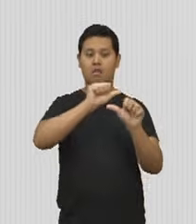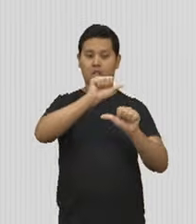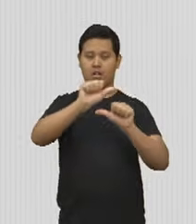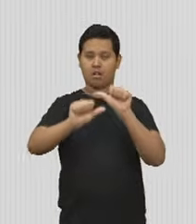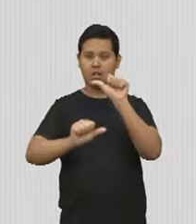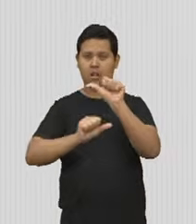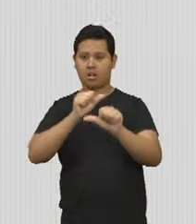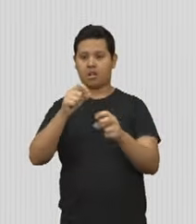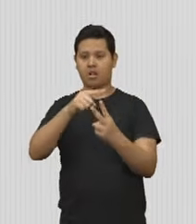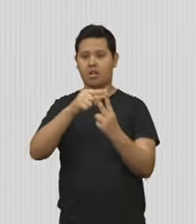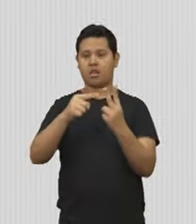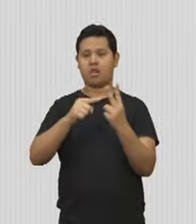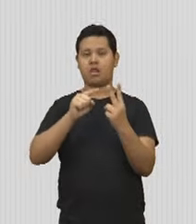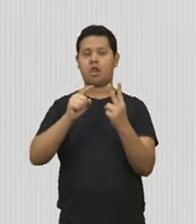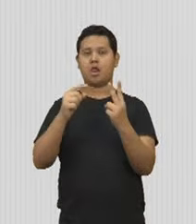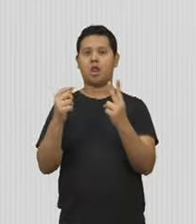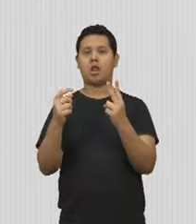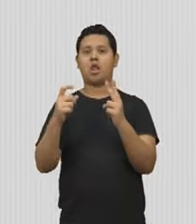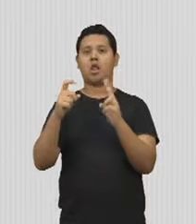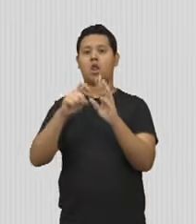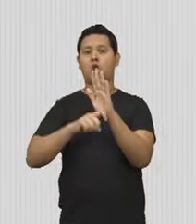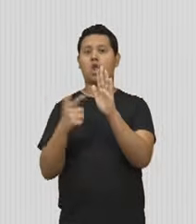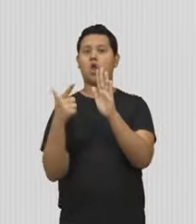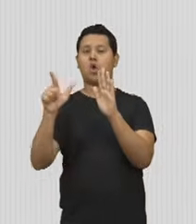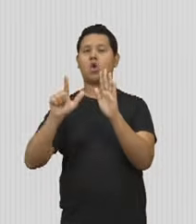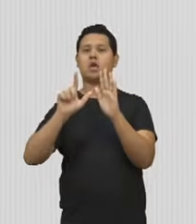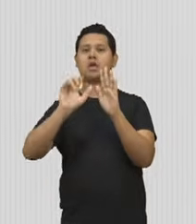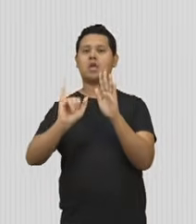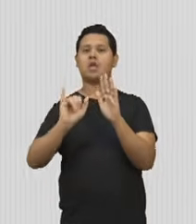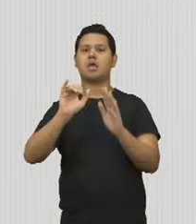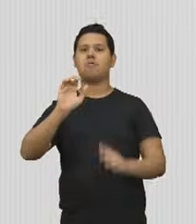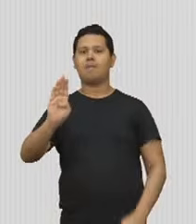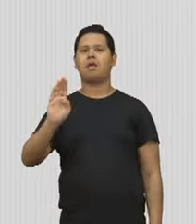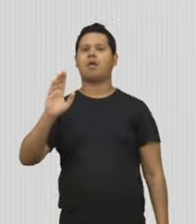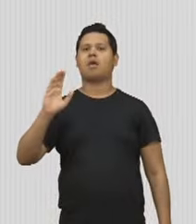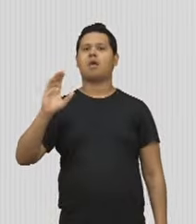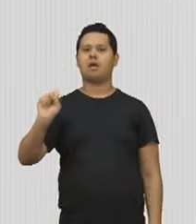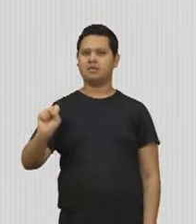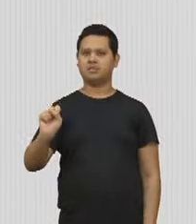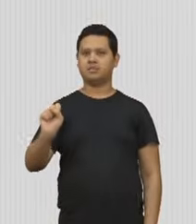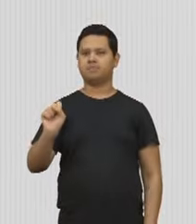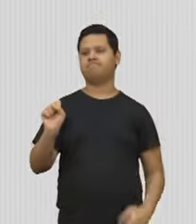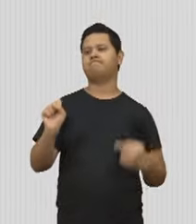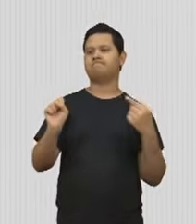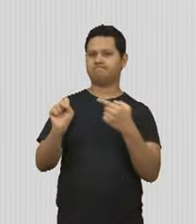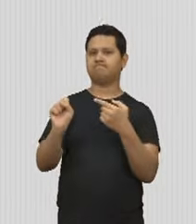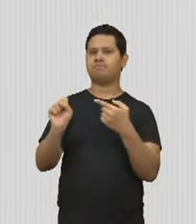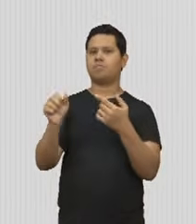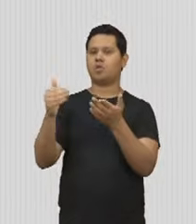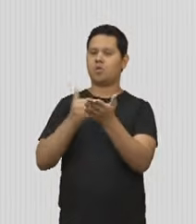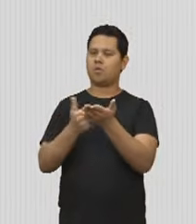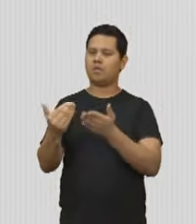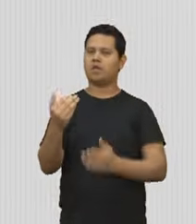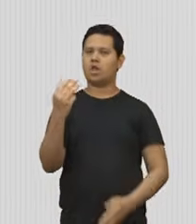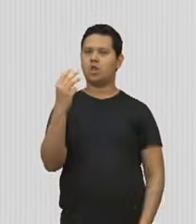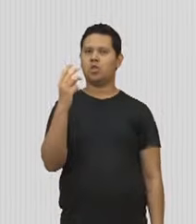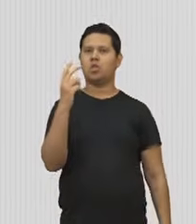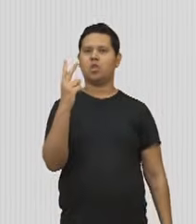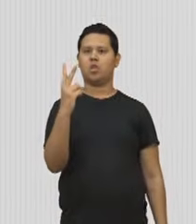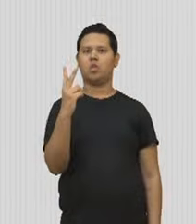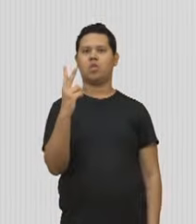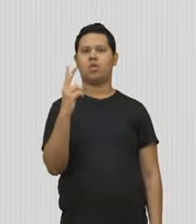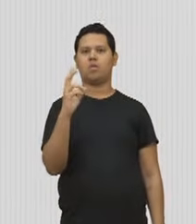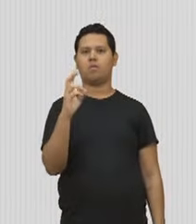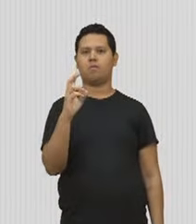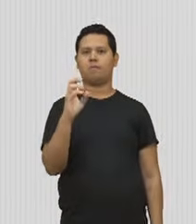substituídos pelo imposto chamado IBS. O IBS vai valer a partir de 2032. E